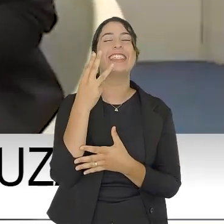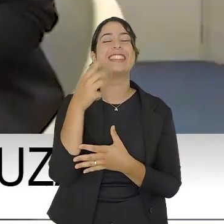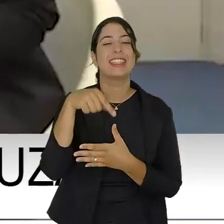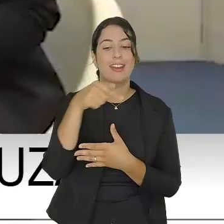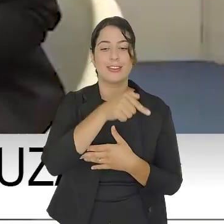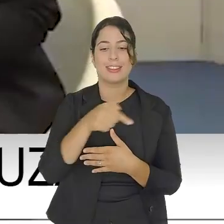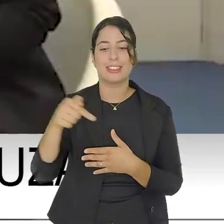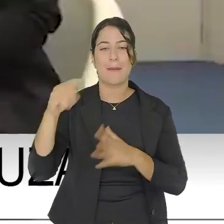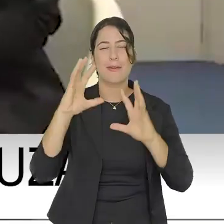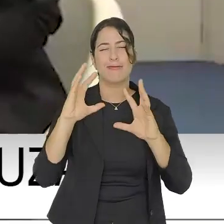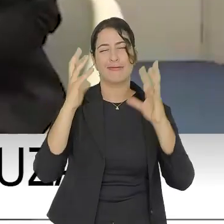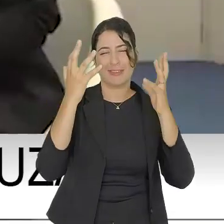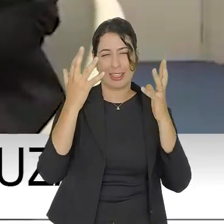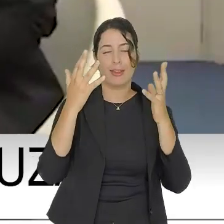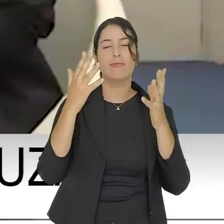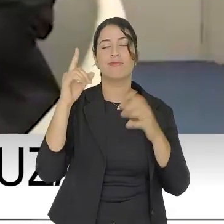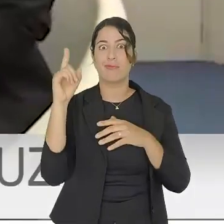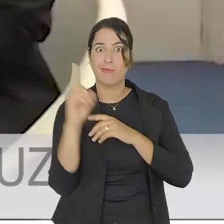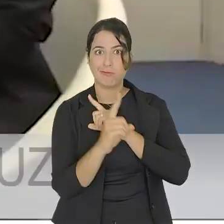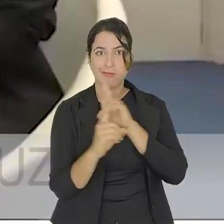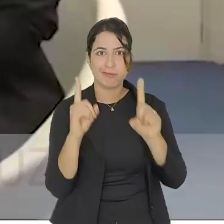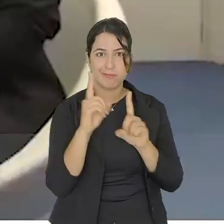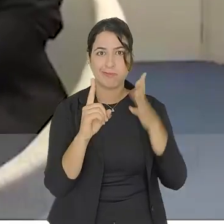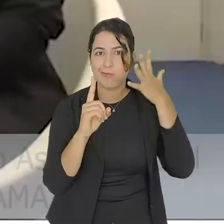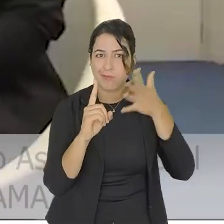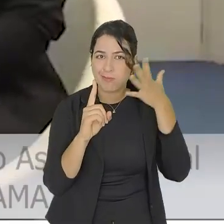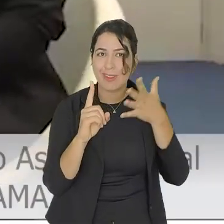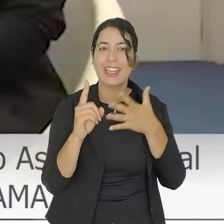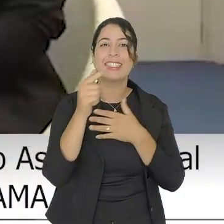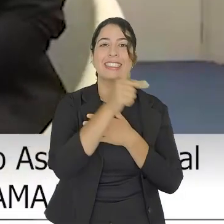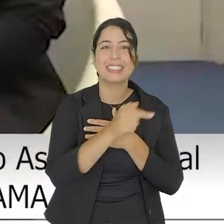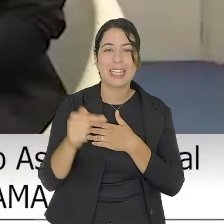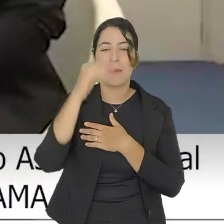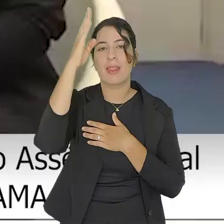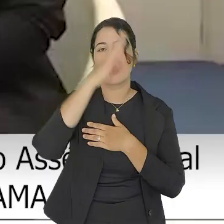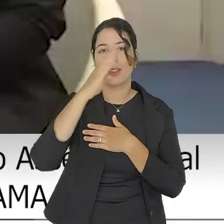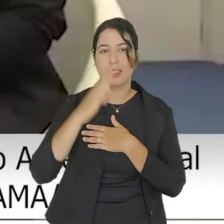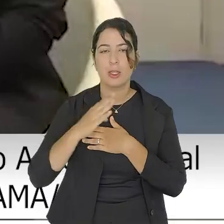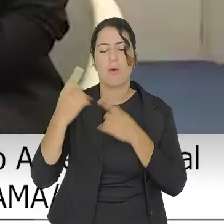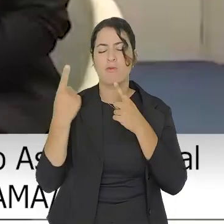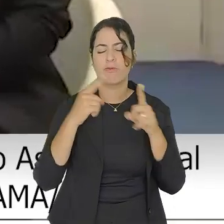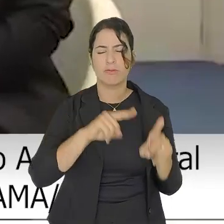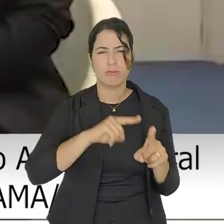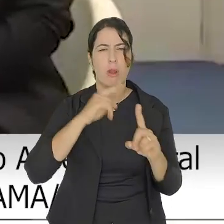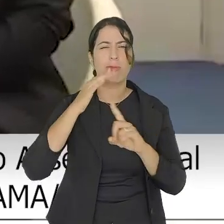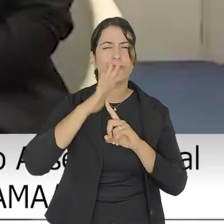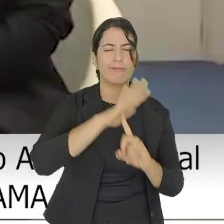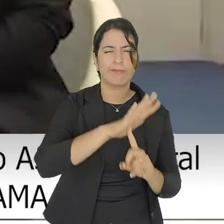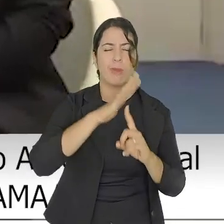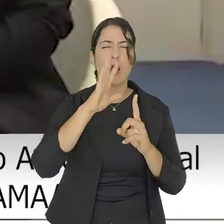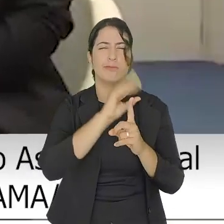de celebração, nosso seminário de celebração da Semana Nacional de Combate ao Assédio e à Discriminação, que está